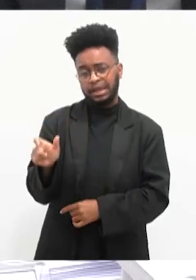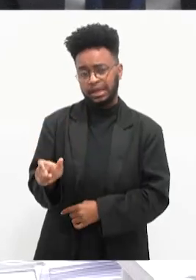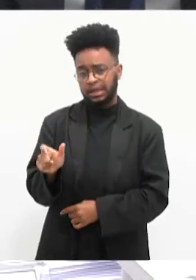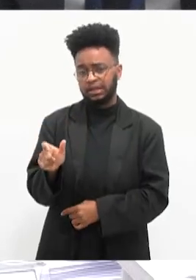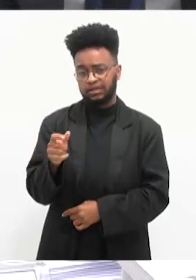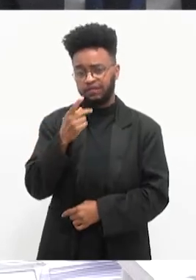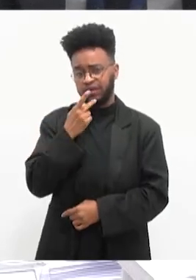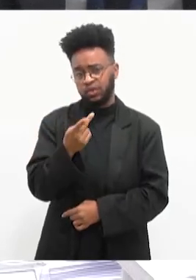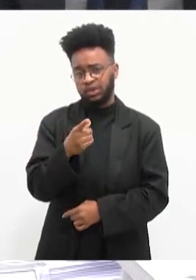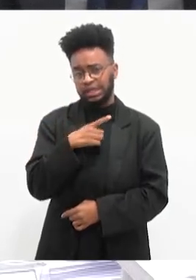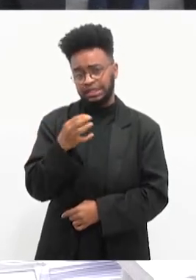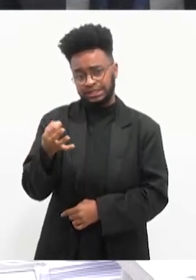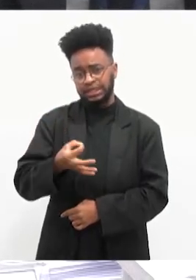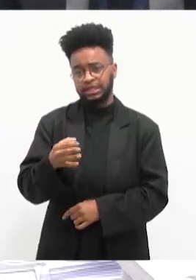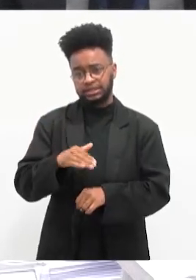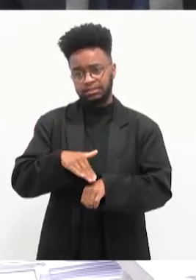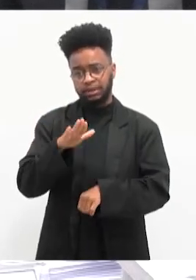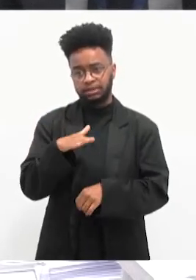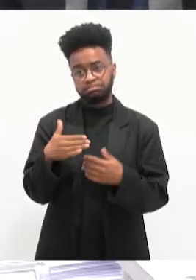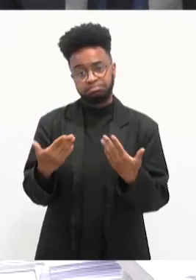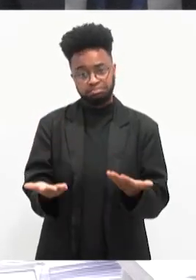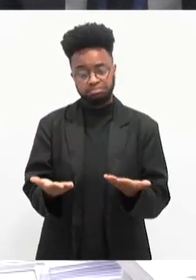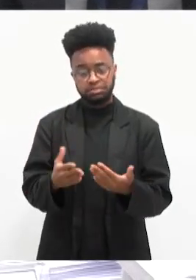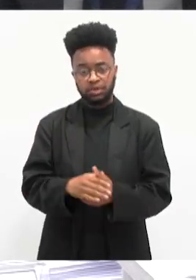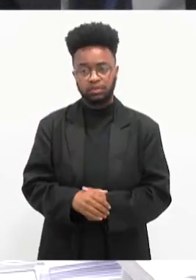falou com mais certeza. Então,